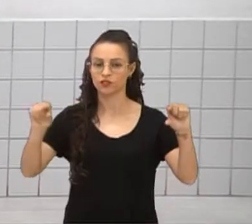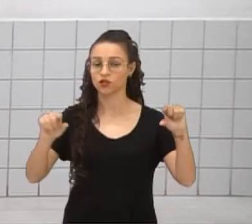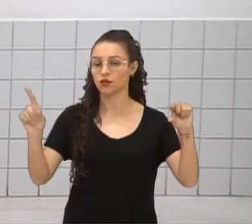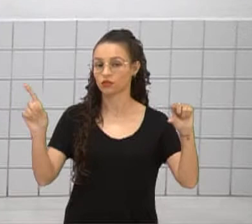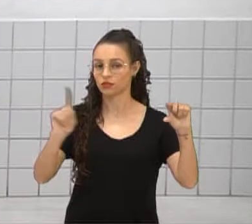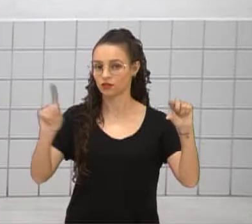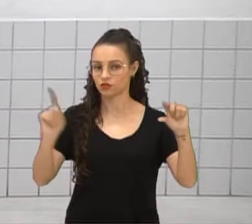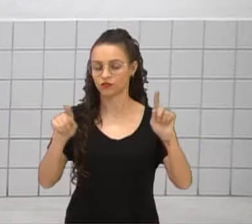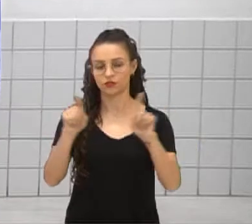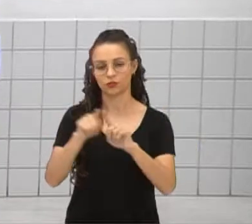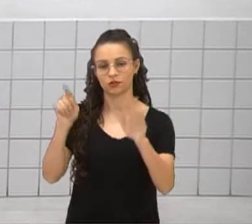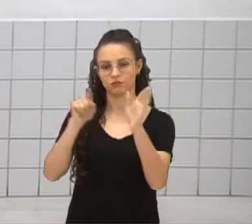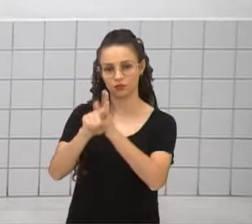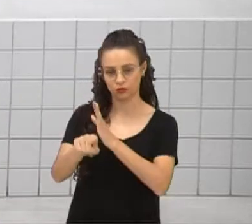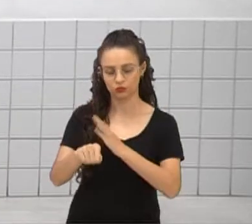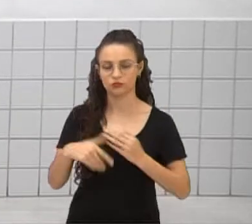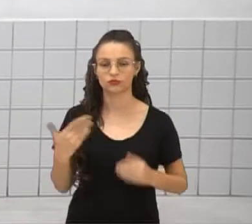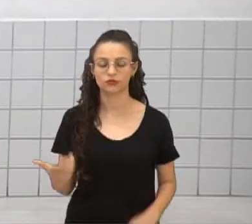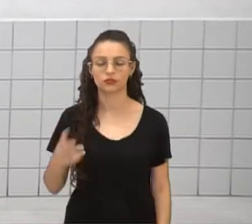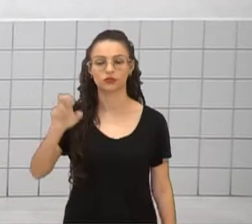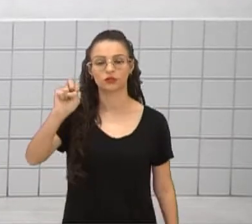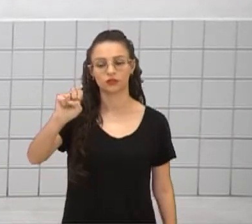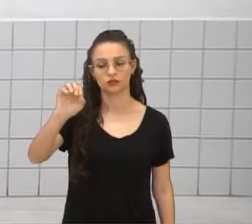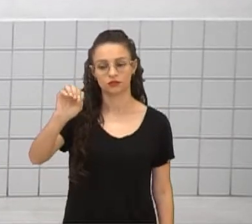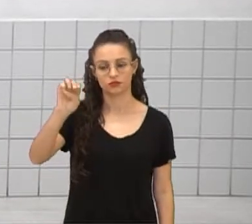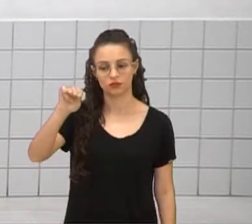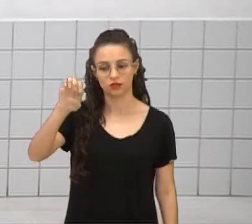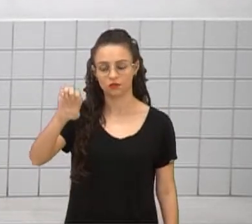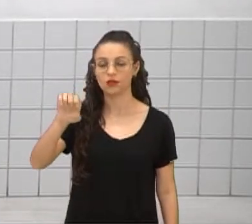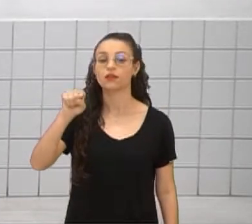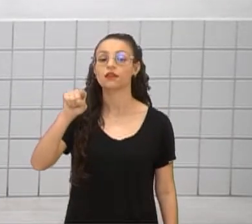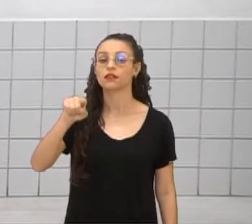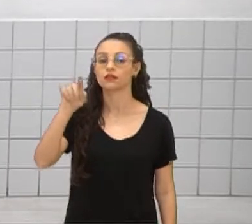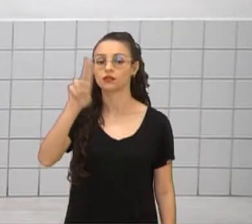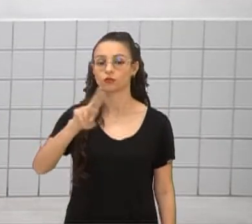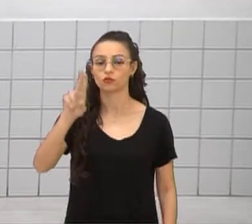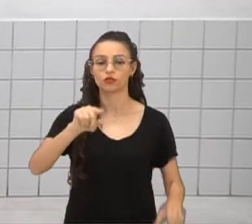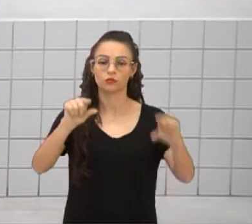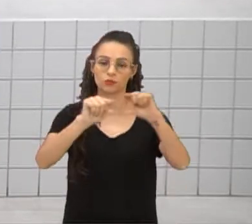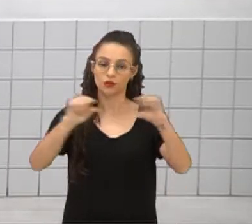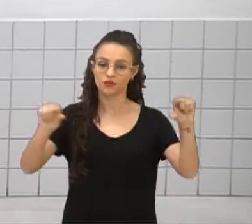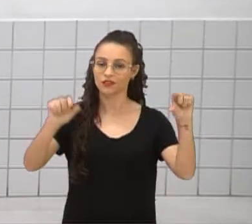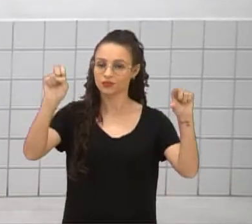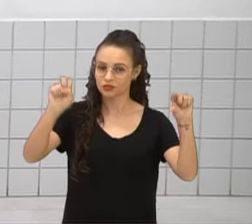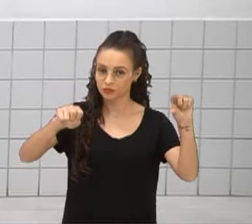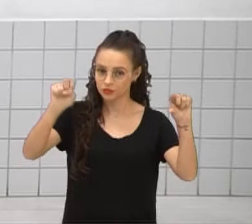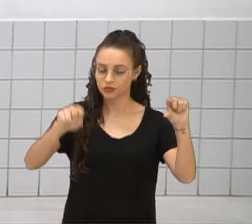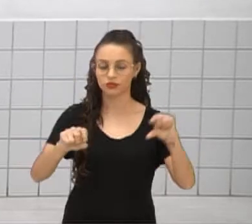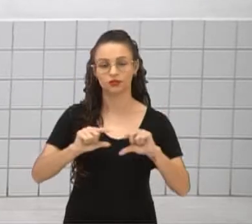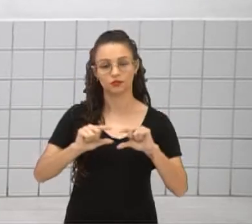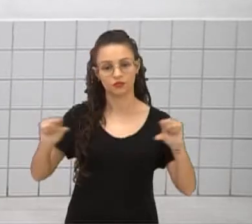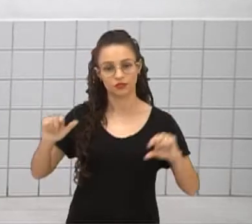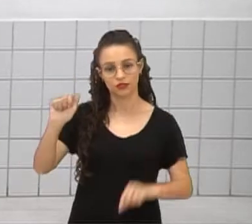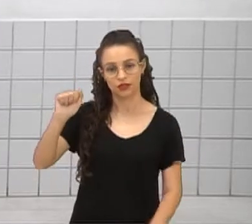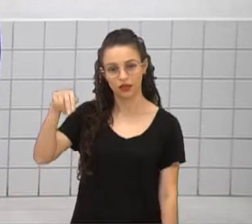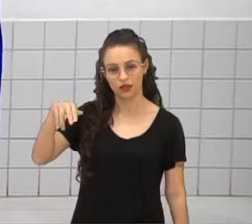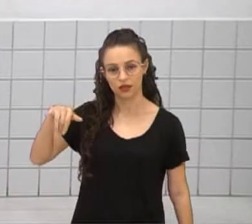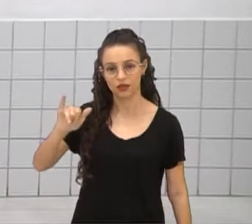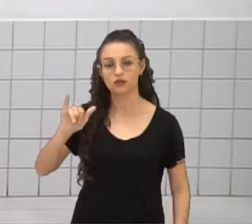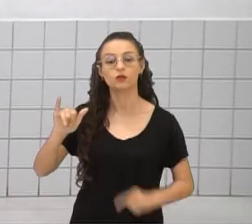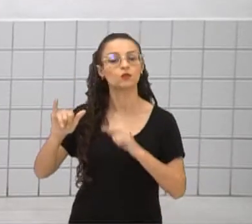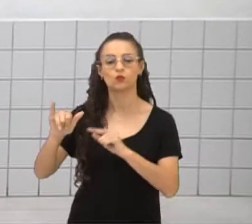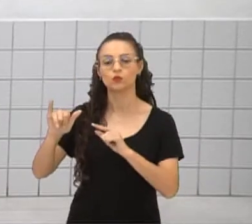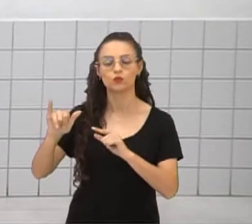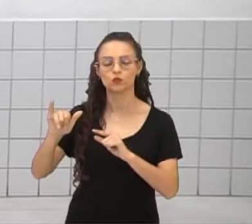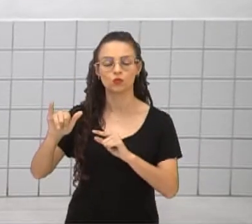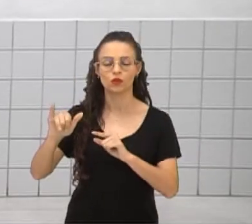negativas e interrogativas os ama ele é utilizado para afirmativas i o n ele vai ser